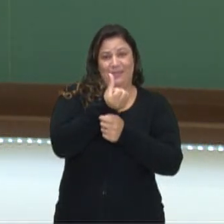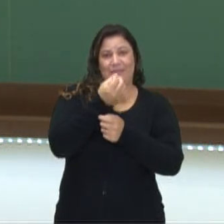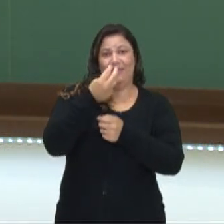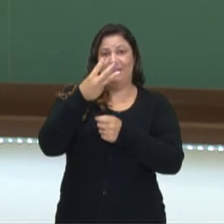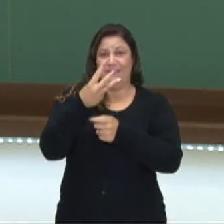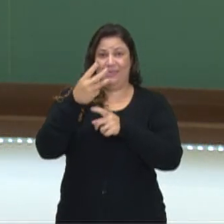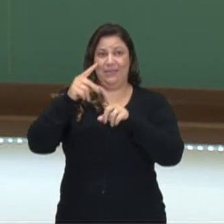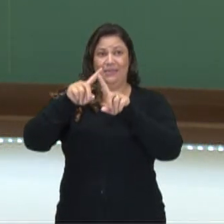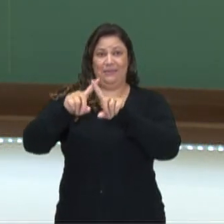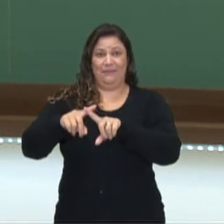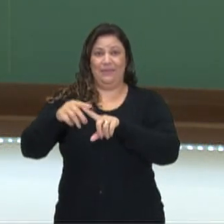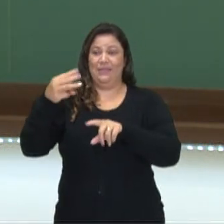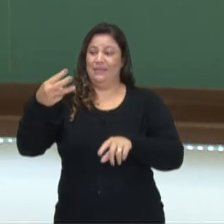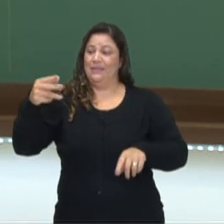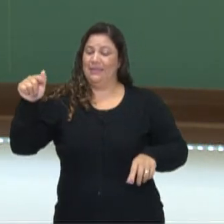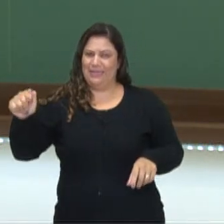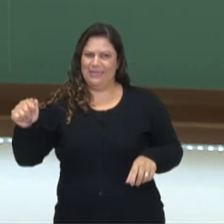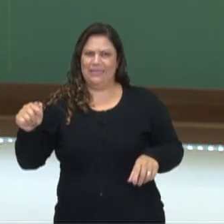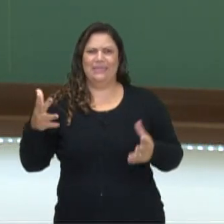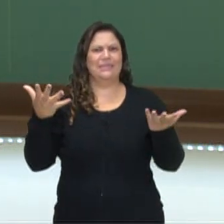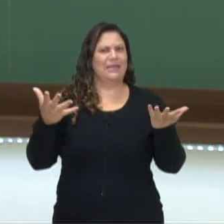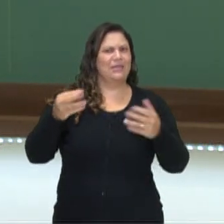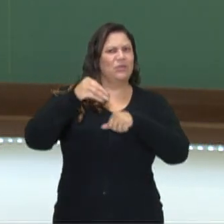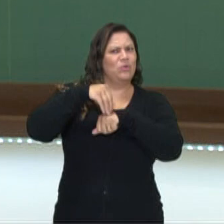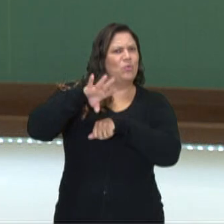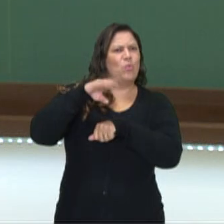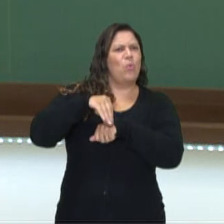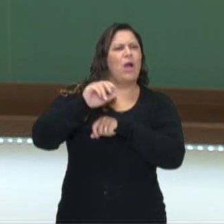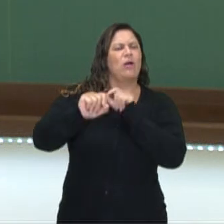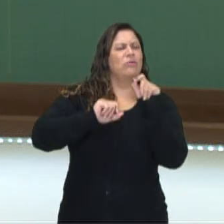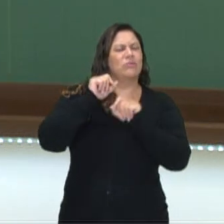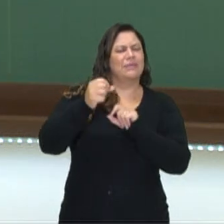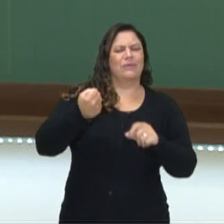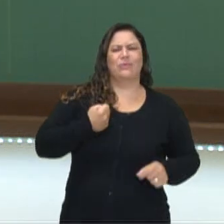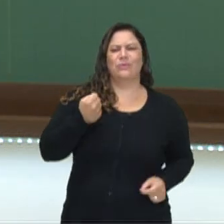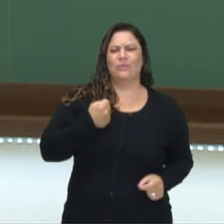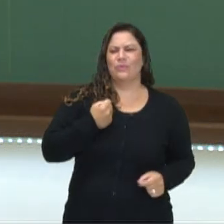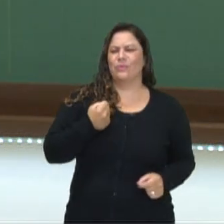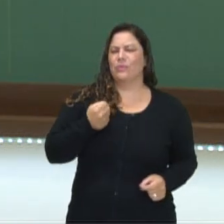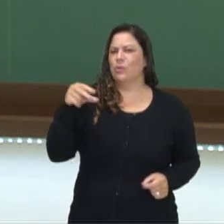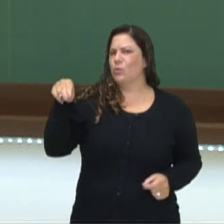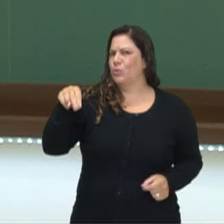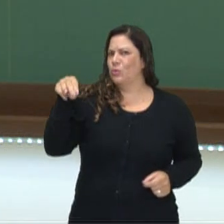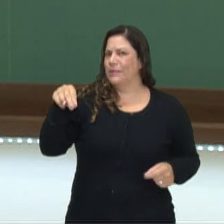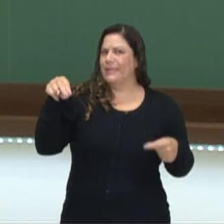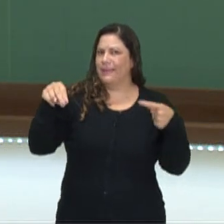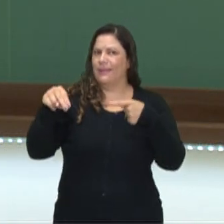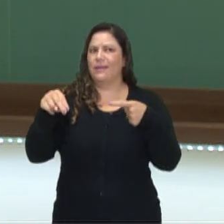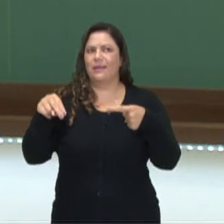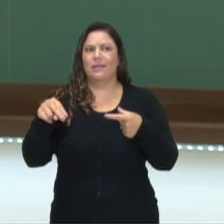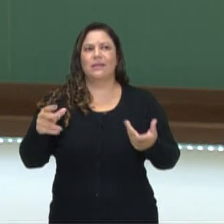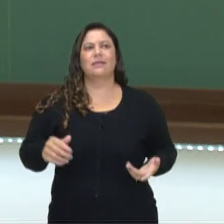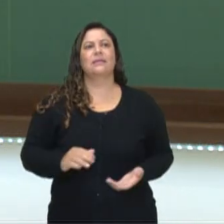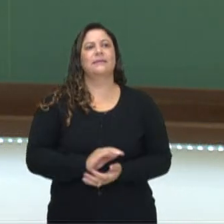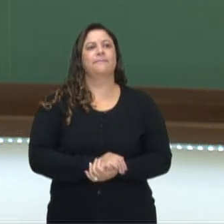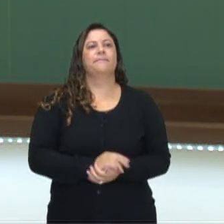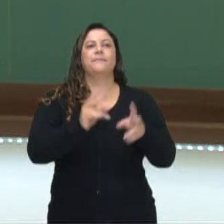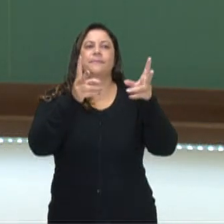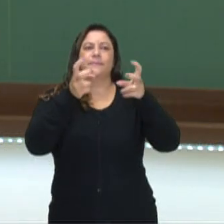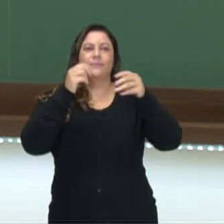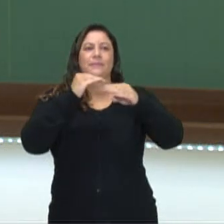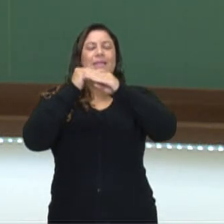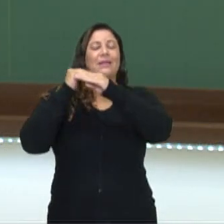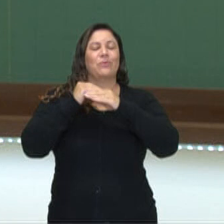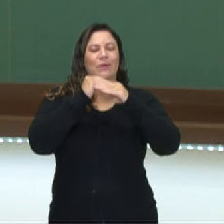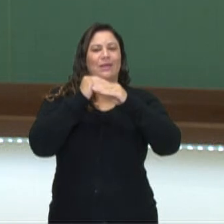37. Opa, professora, tá me dando uma dica. Qual que vai ser esse valor que eu vou colocar no N? Vamos lá. Repare que a